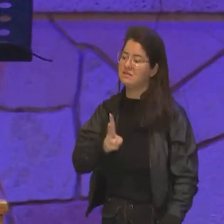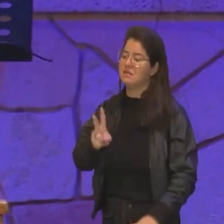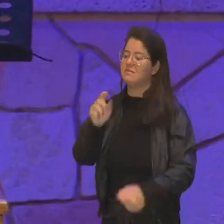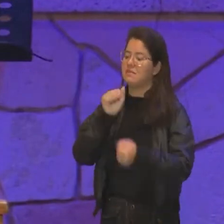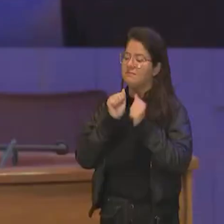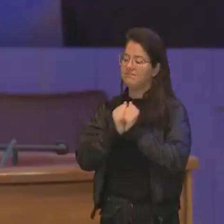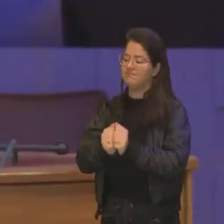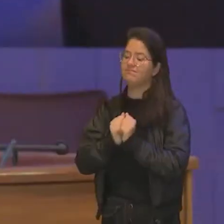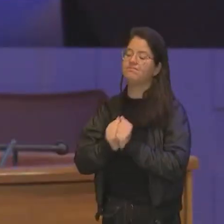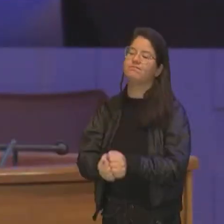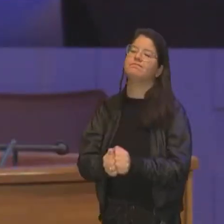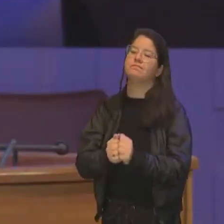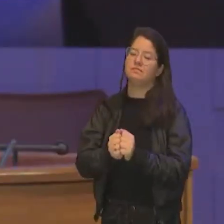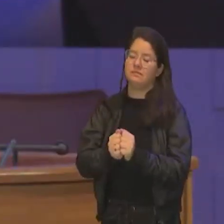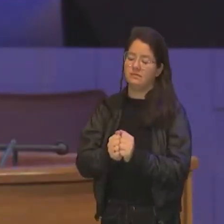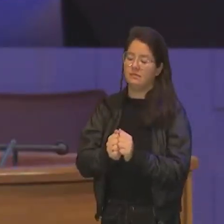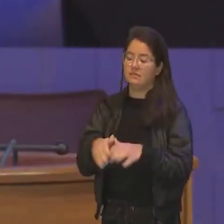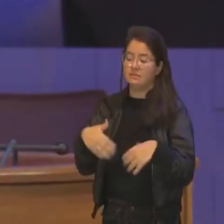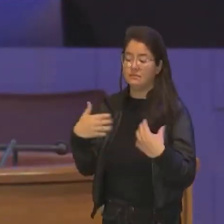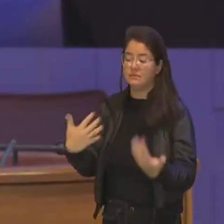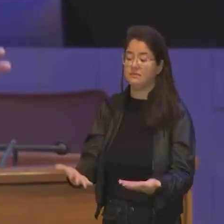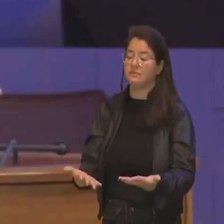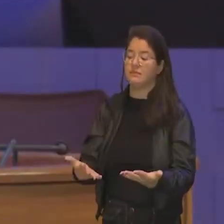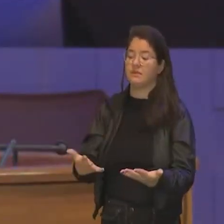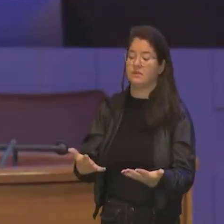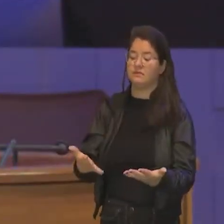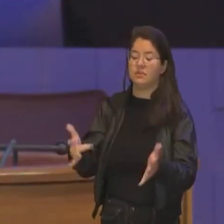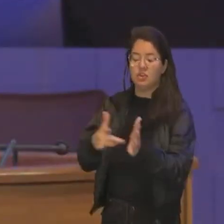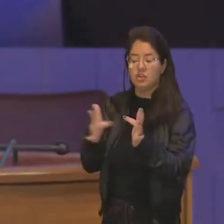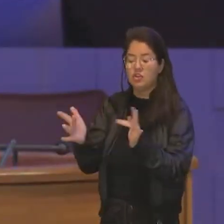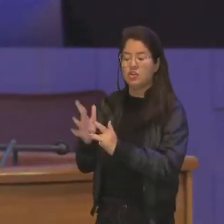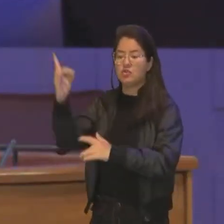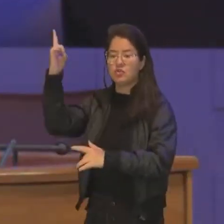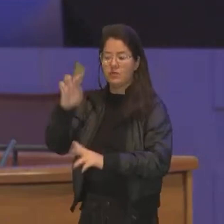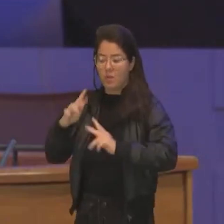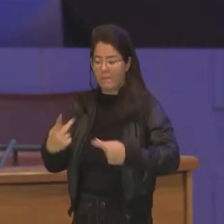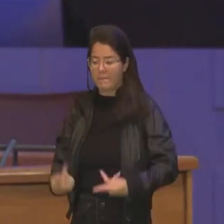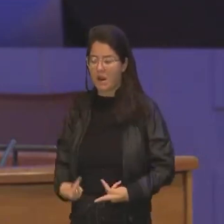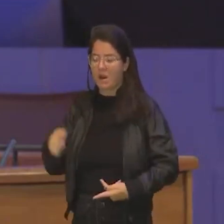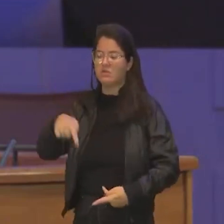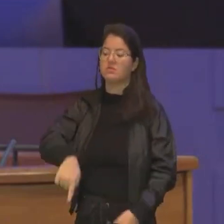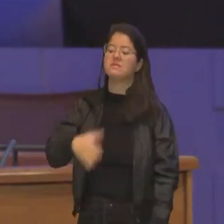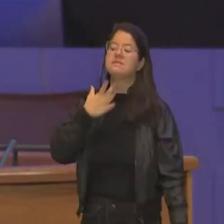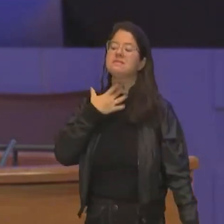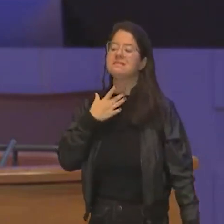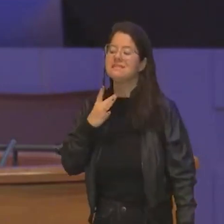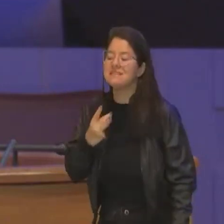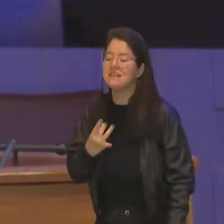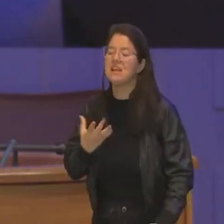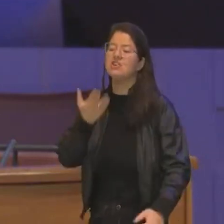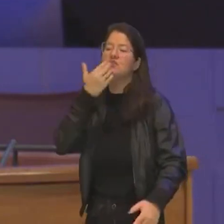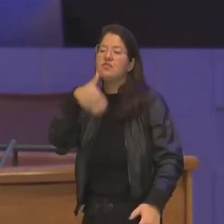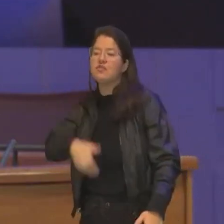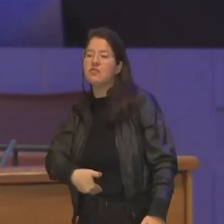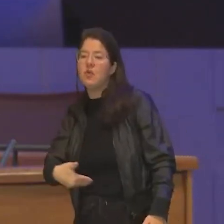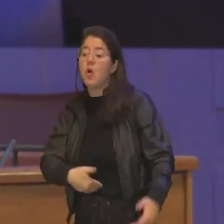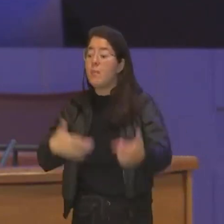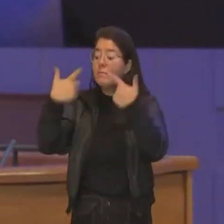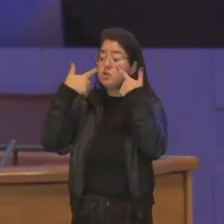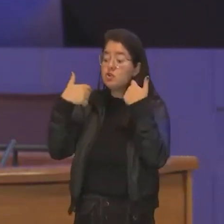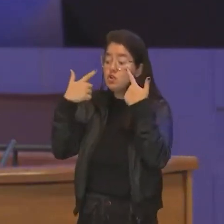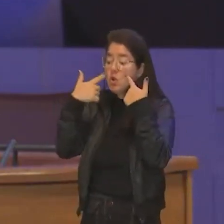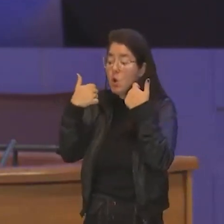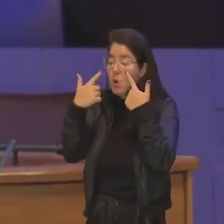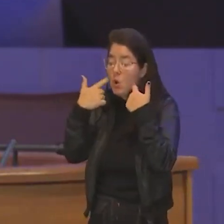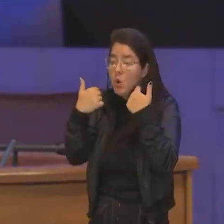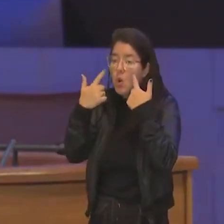uma fogueira, e se alimentou, sentiu fome, sentiu sede, chorou no sepultamento